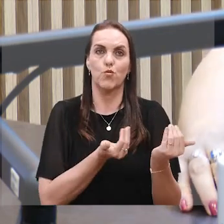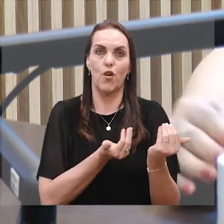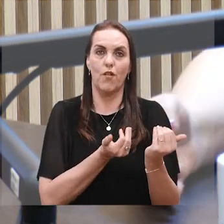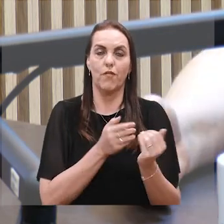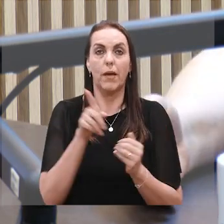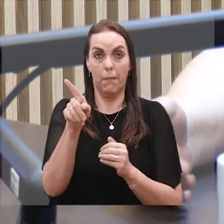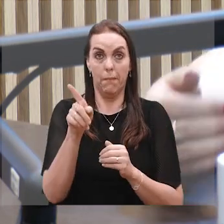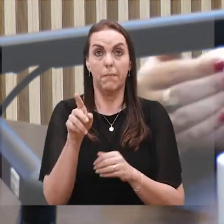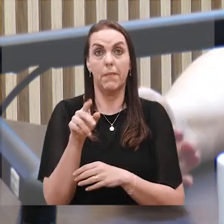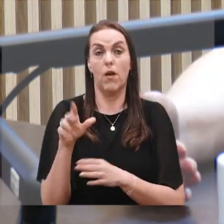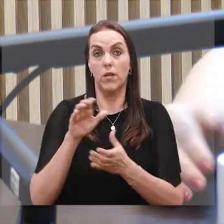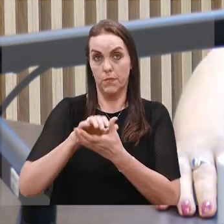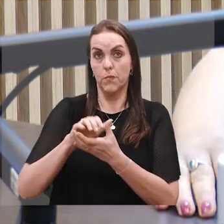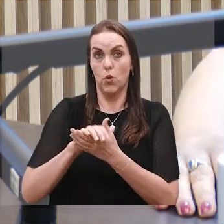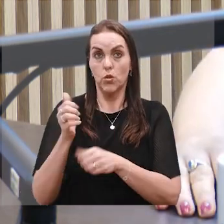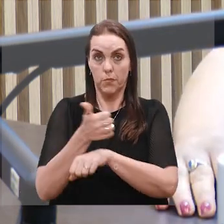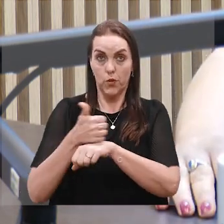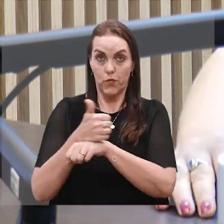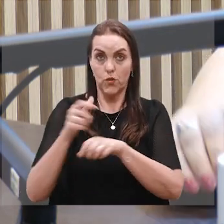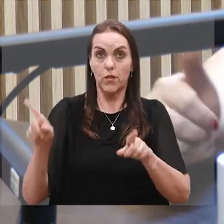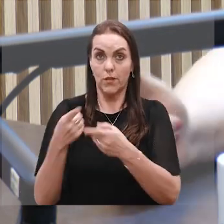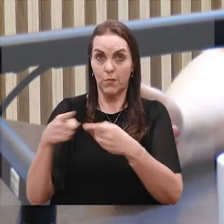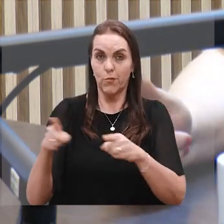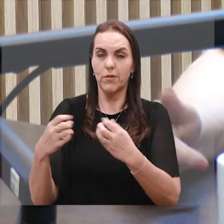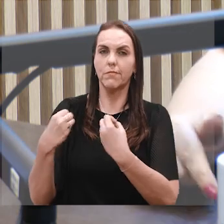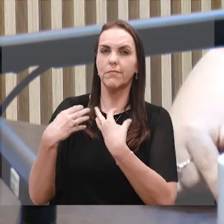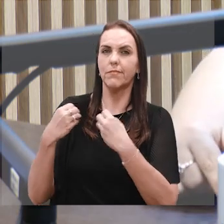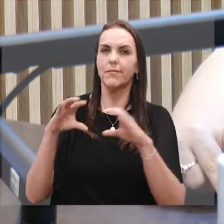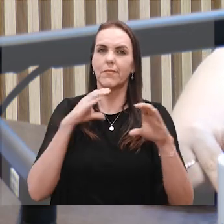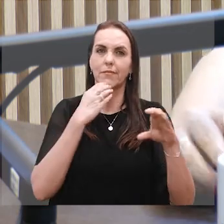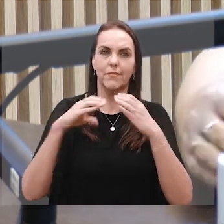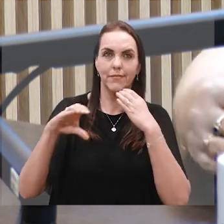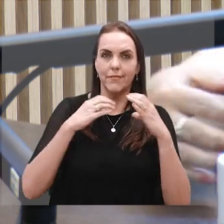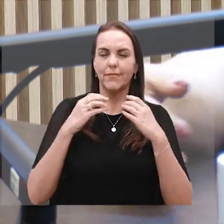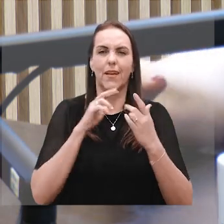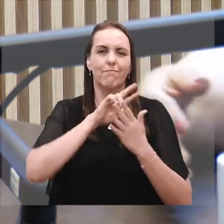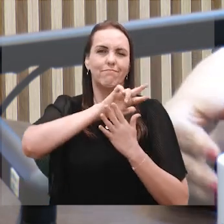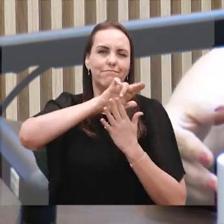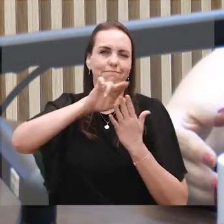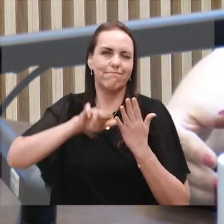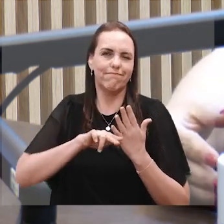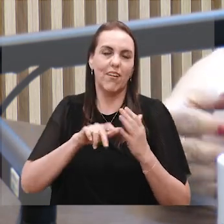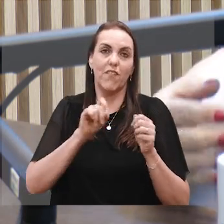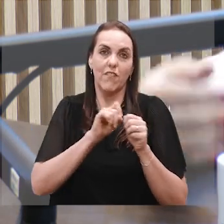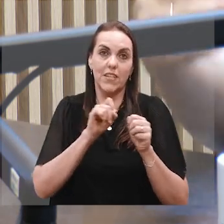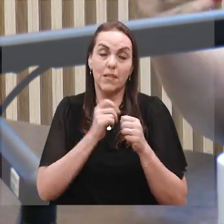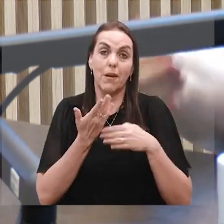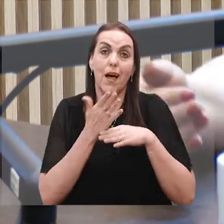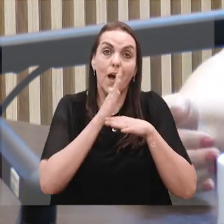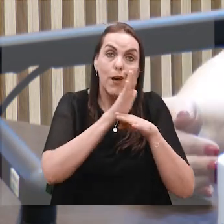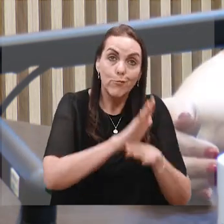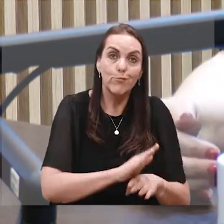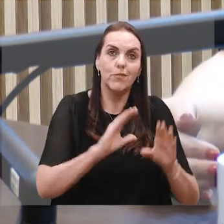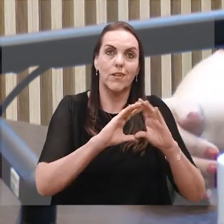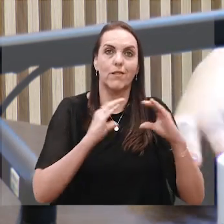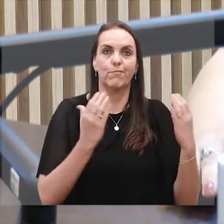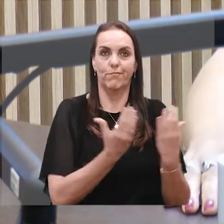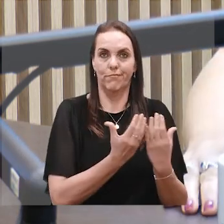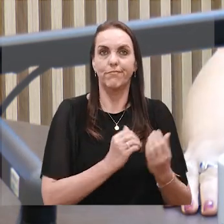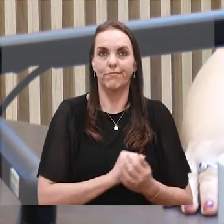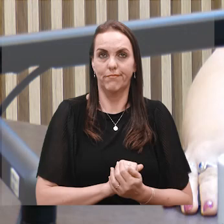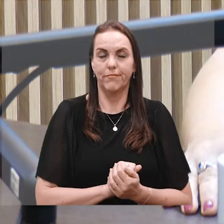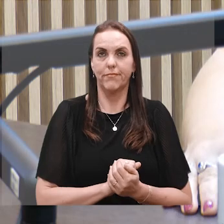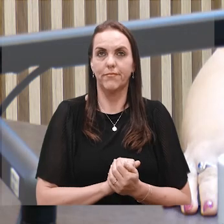jovens. Ele era músico, ele é músico. Ele me ensinou a cantar, ele me ensinou a fazer muitas coisas para justamente ajudar na